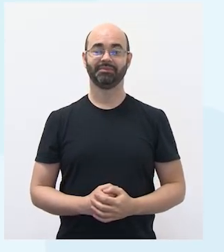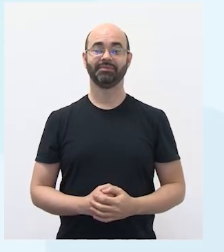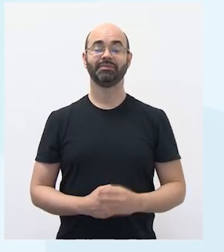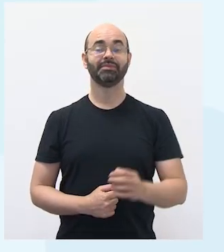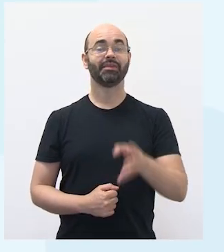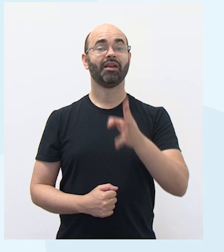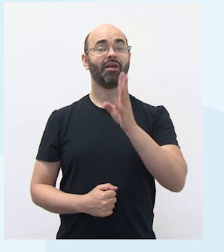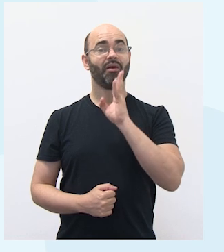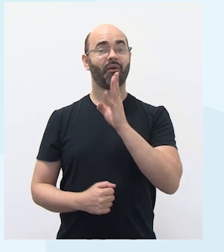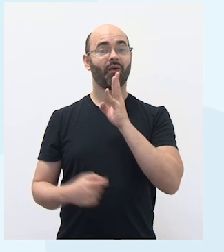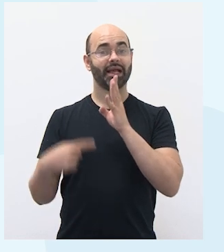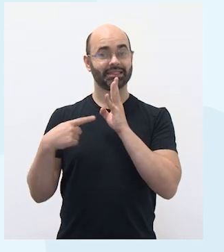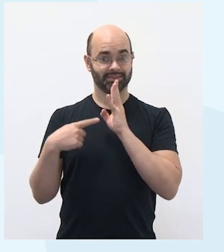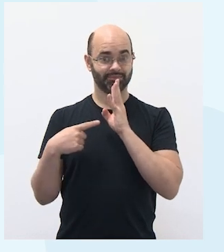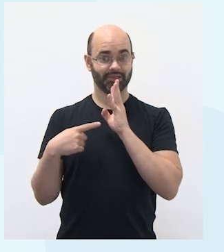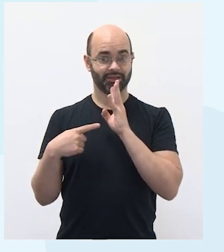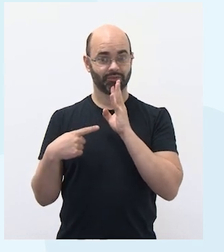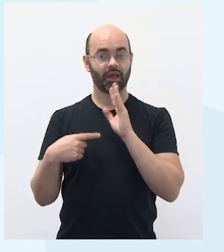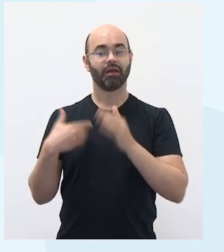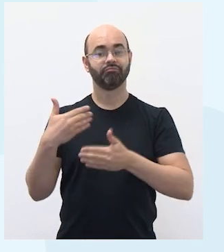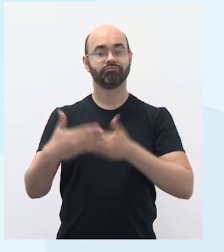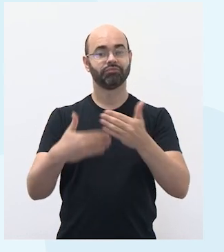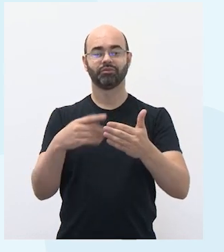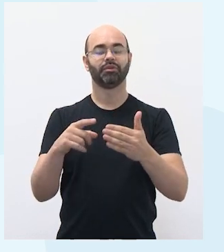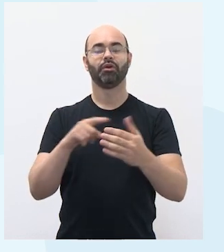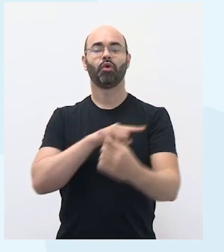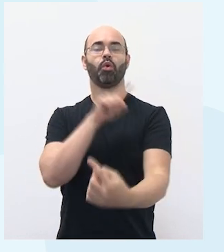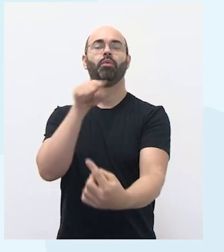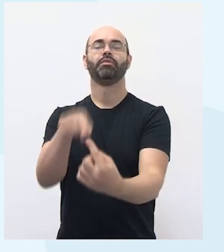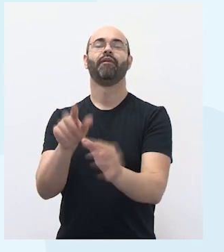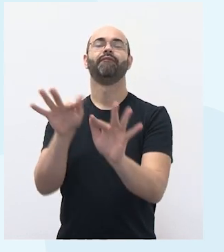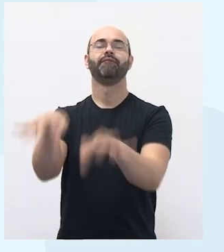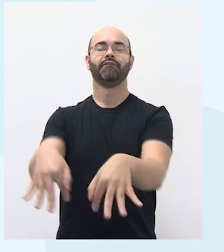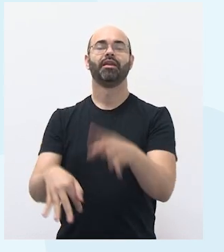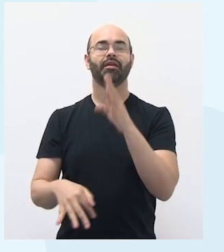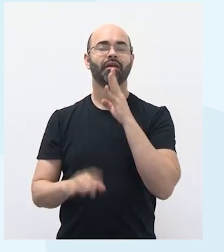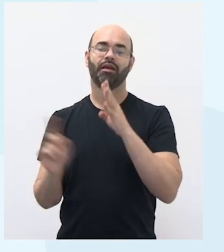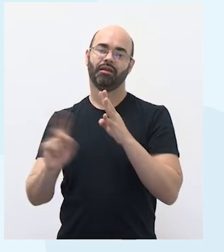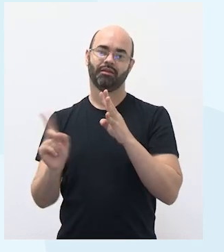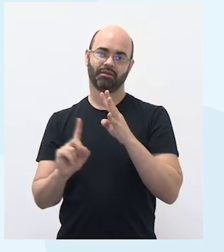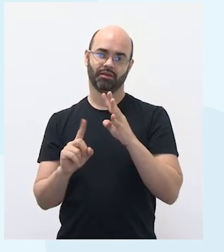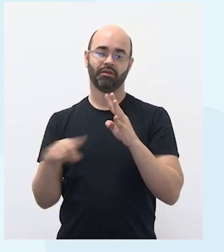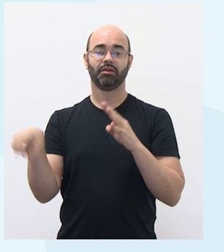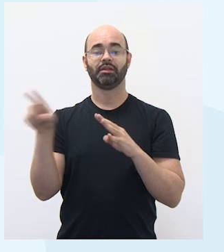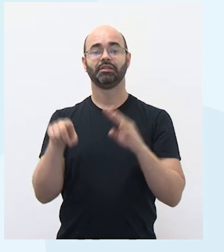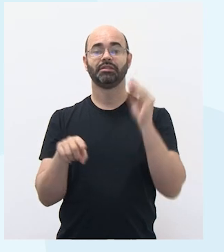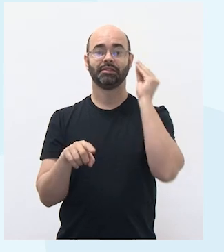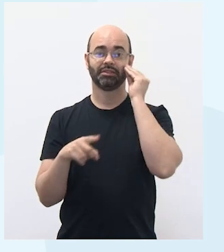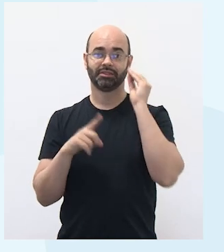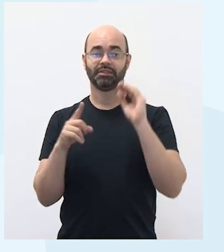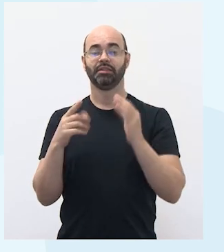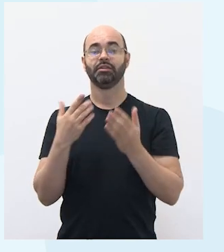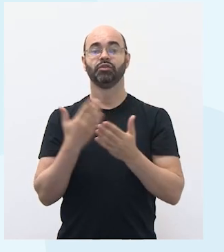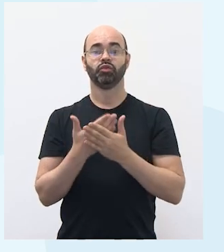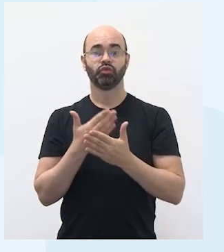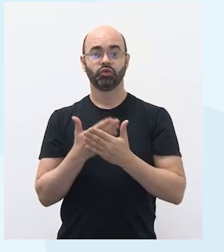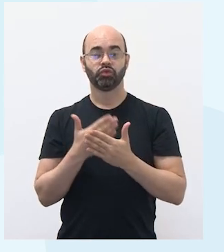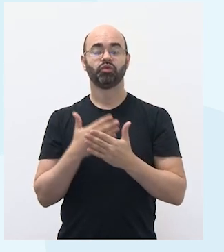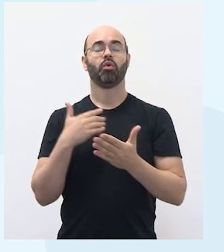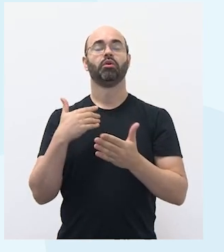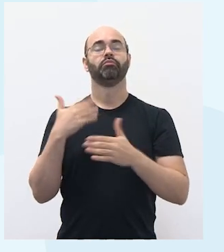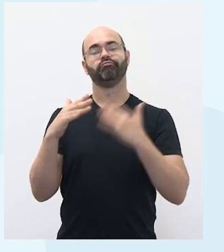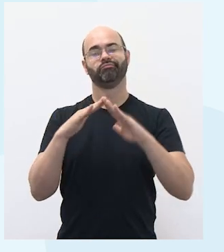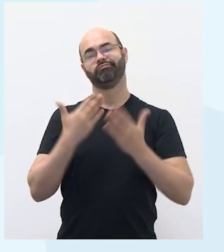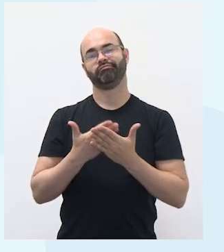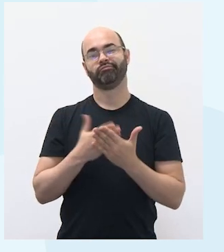não um fim, estudantes precisam vivenciar situações de combate, preconceito e discriminação na escola. Então, muito mais do que saberem o